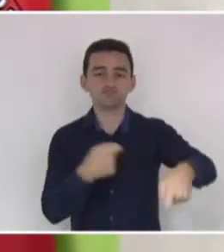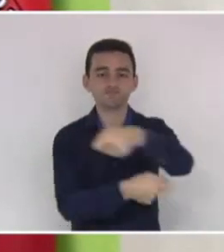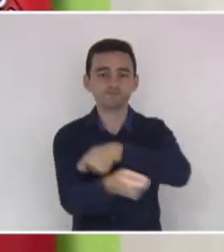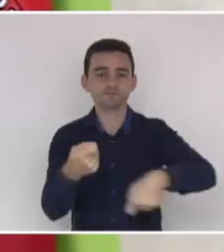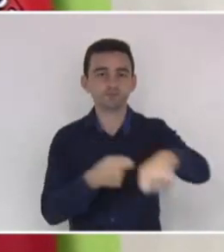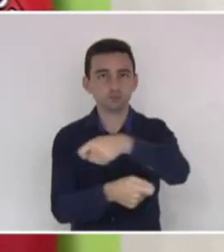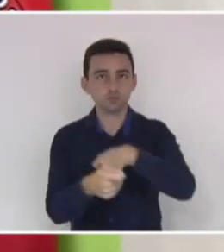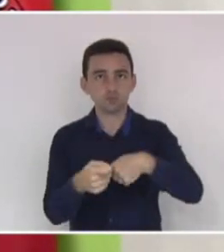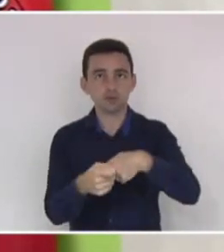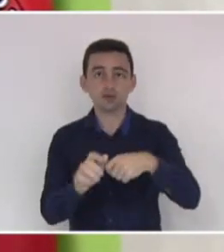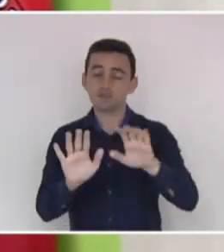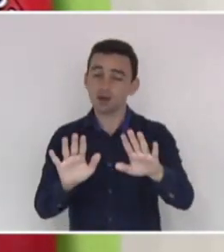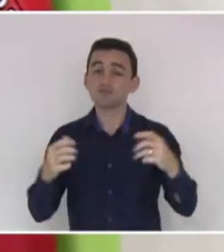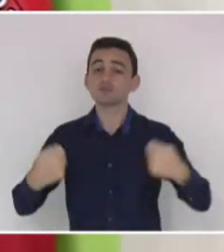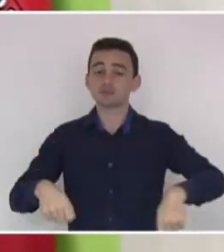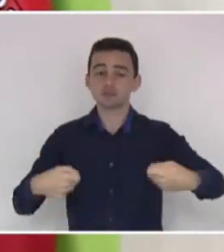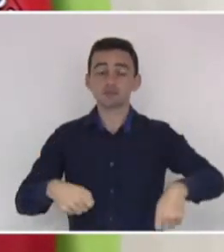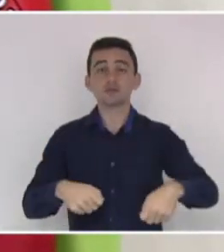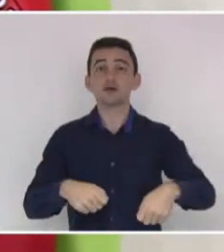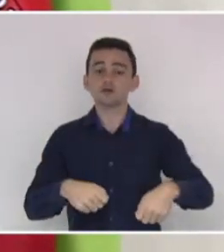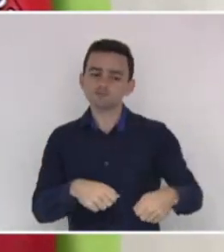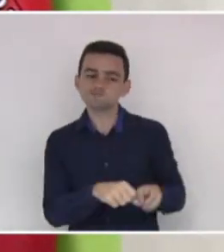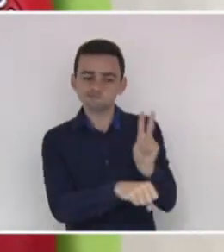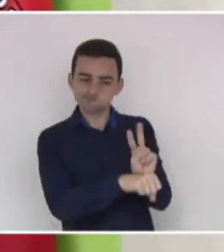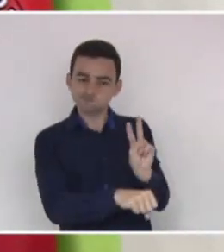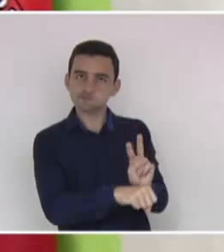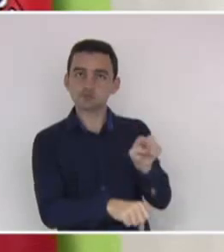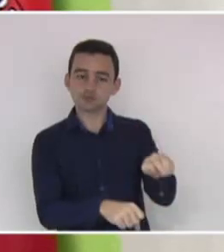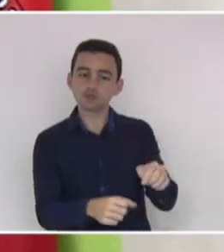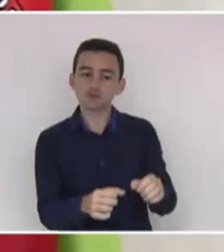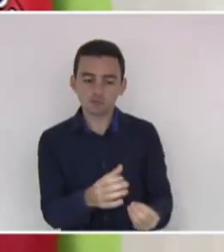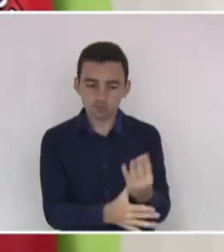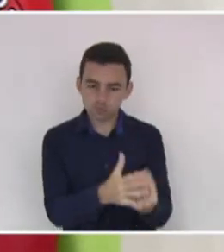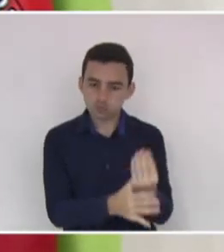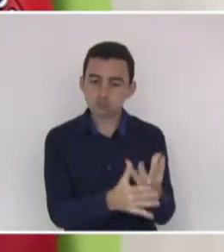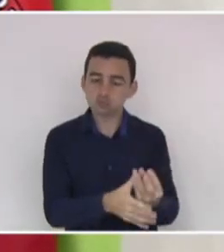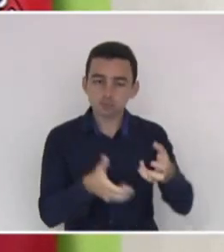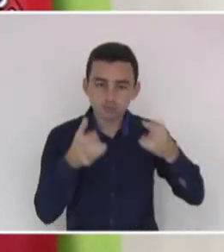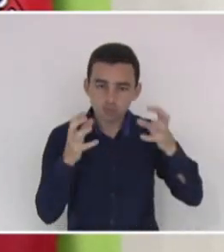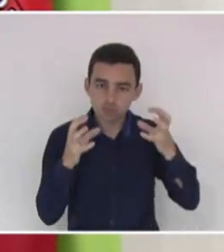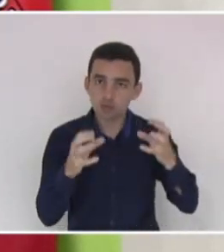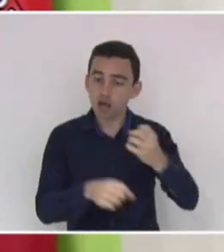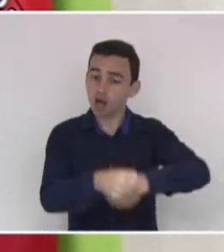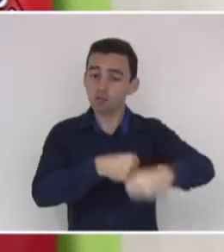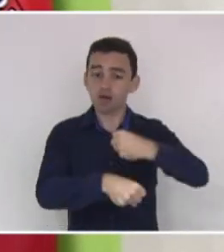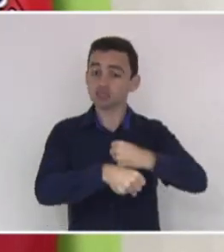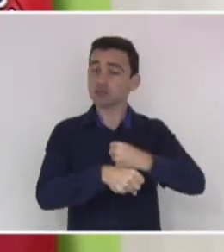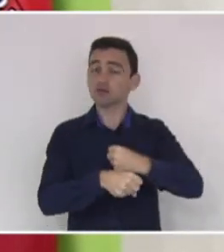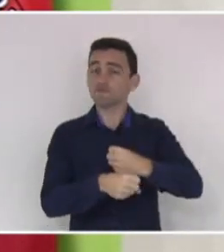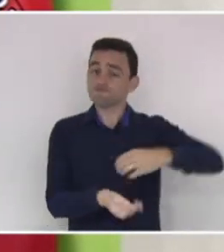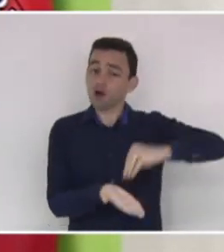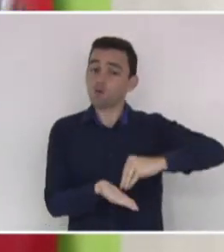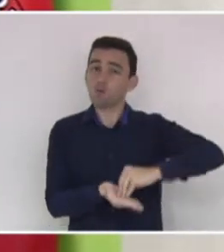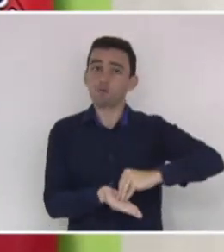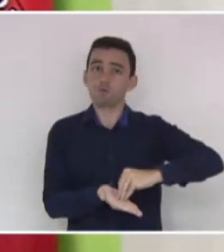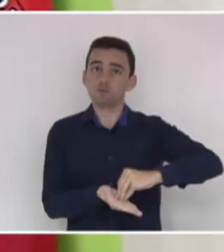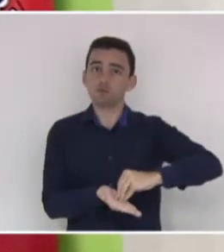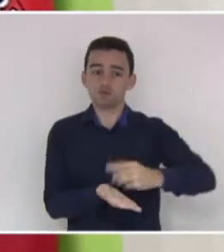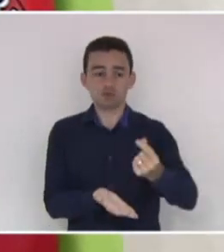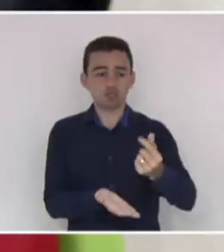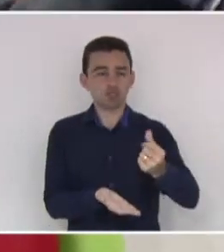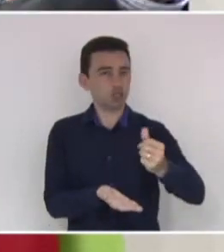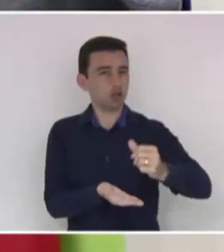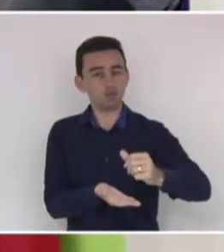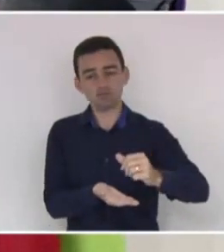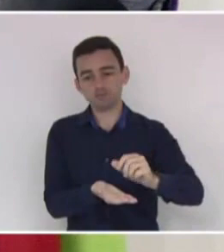precisamos conservar quem produz milho, porque no ano passado faltou milho, os preços dispararam. Os preços dispararam, os produtores